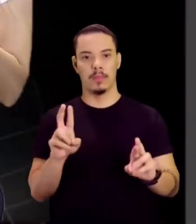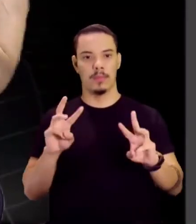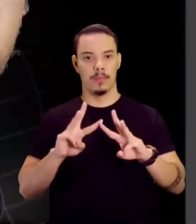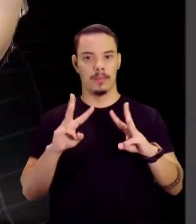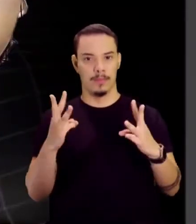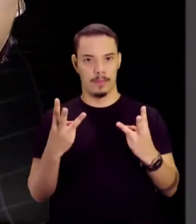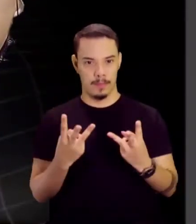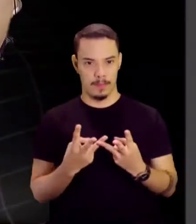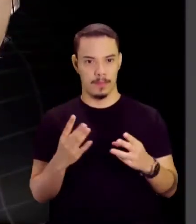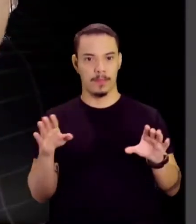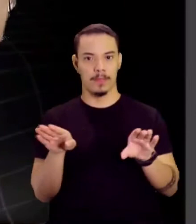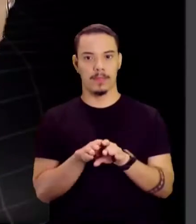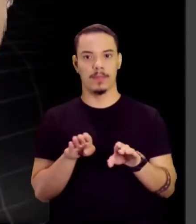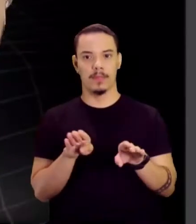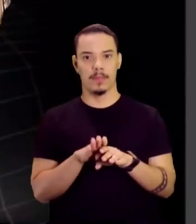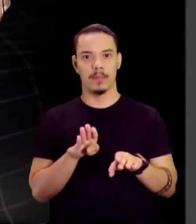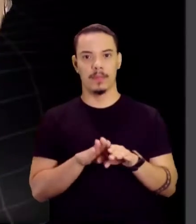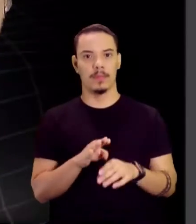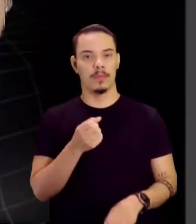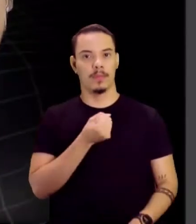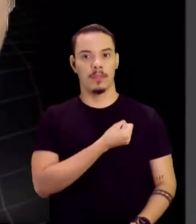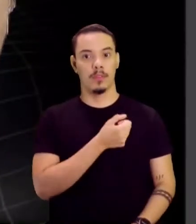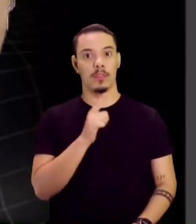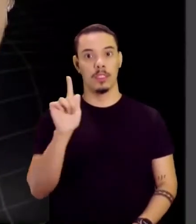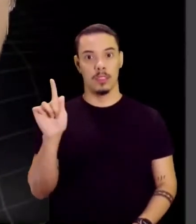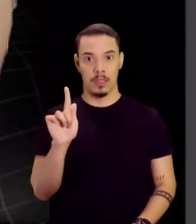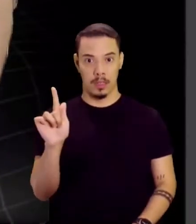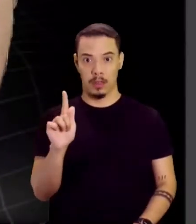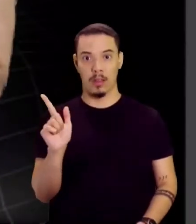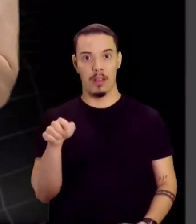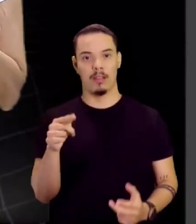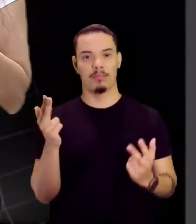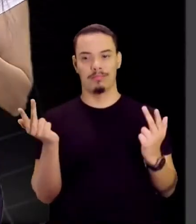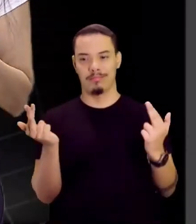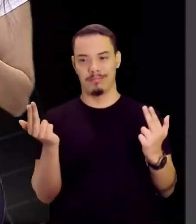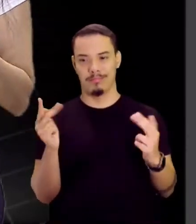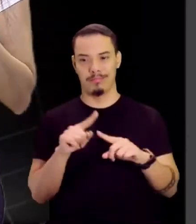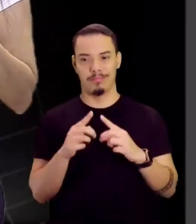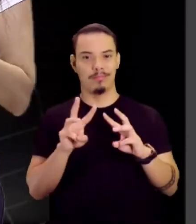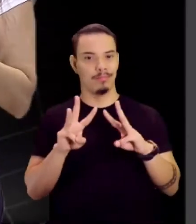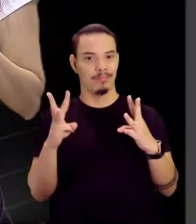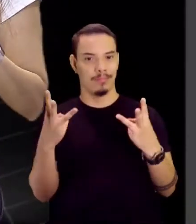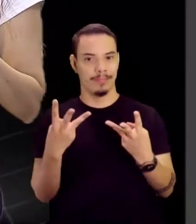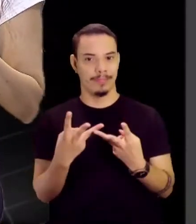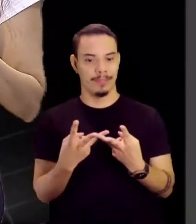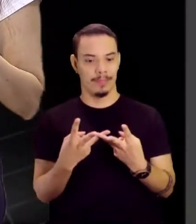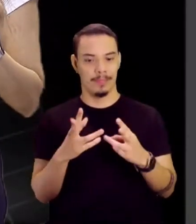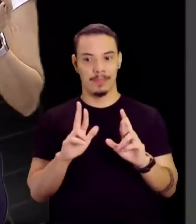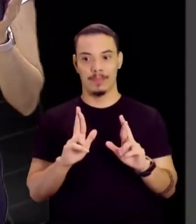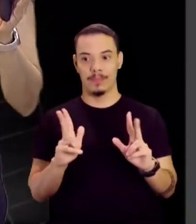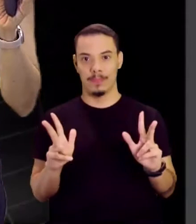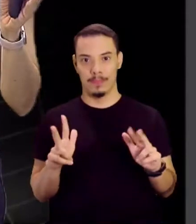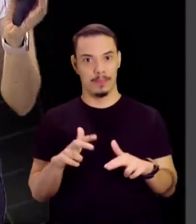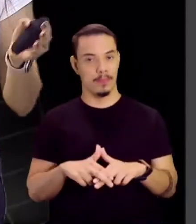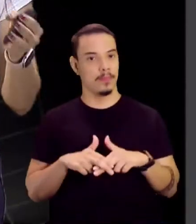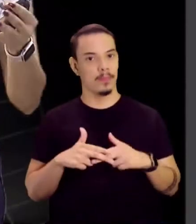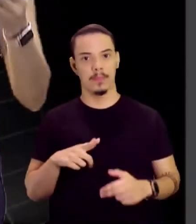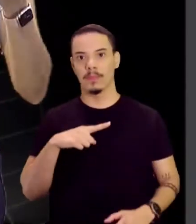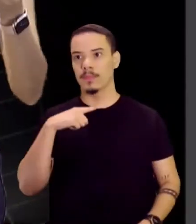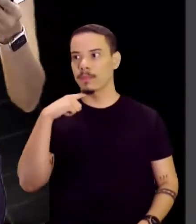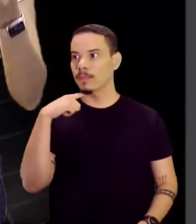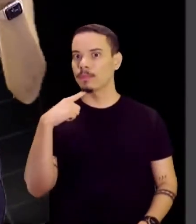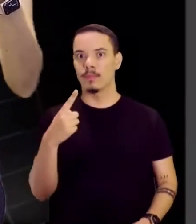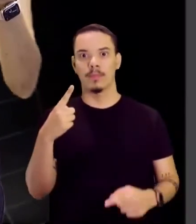massa e ao valor do G. O valor do G, ele é igual, mas a massa, se a massa é diferente, né? Então não tem como,